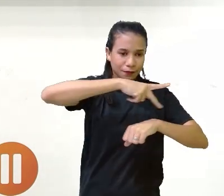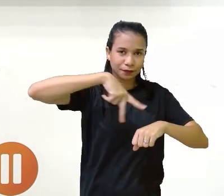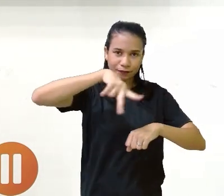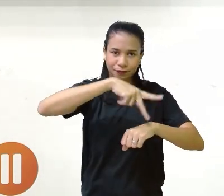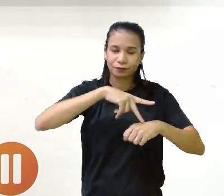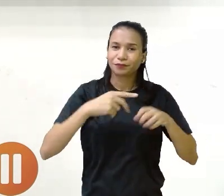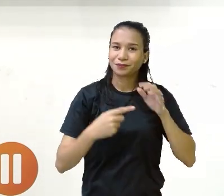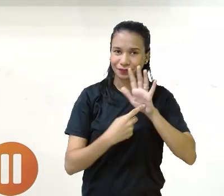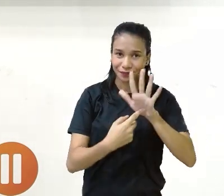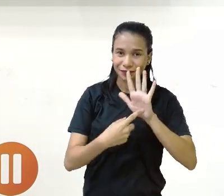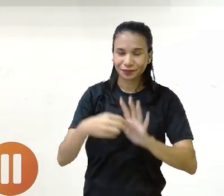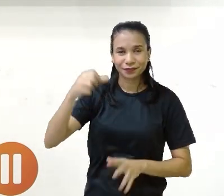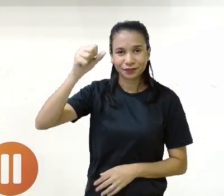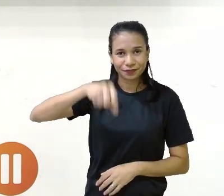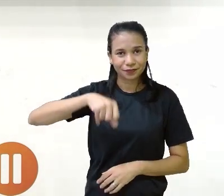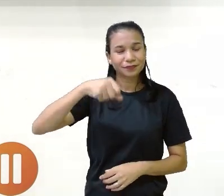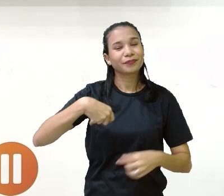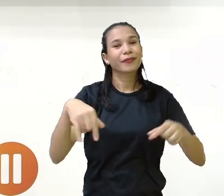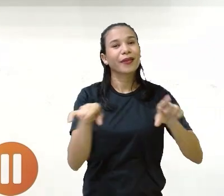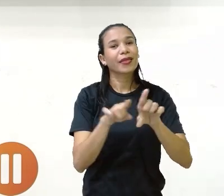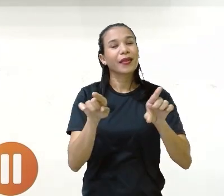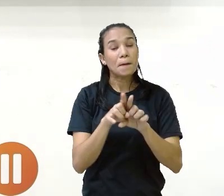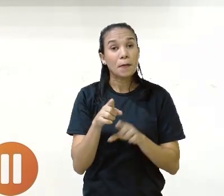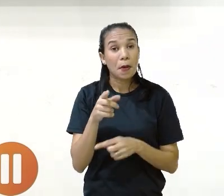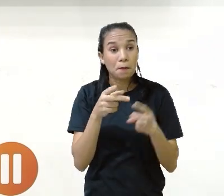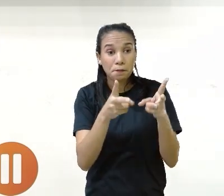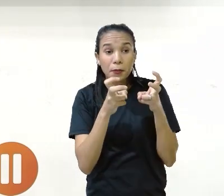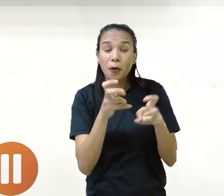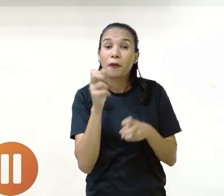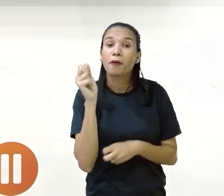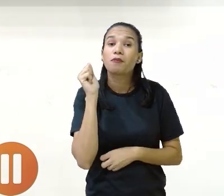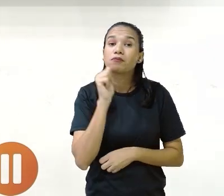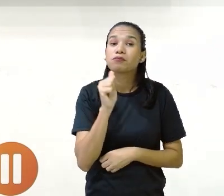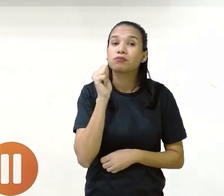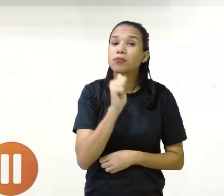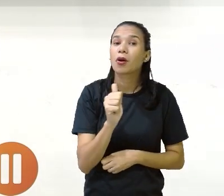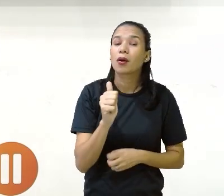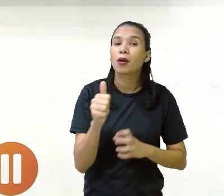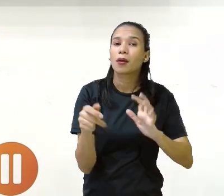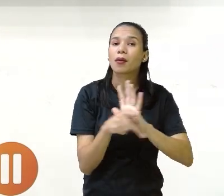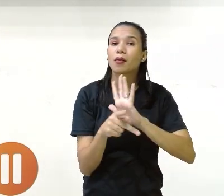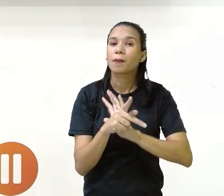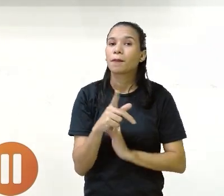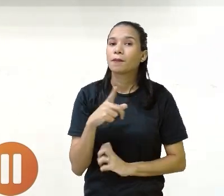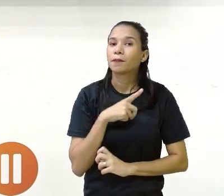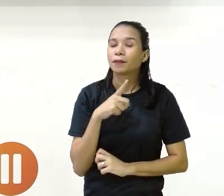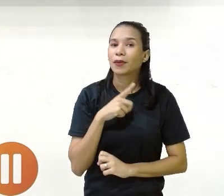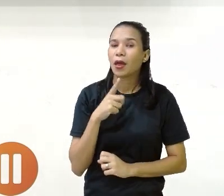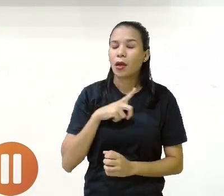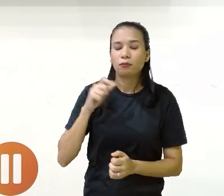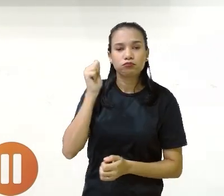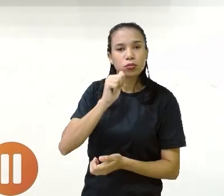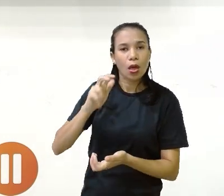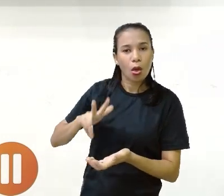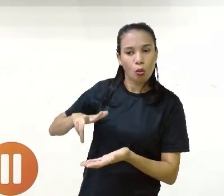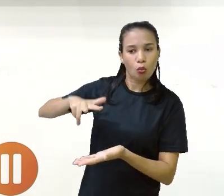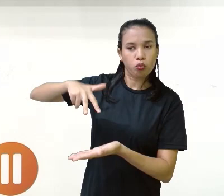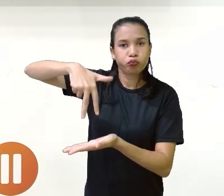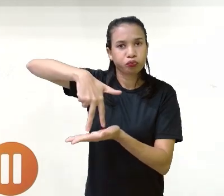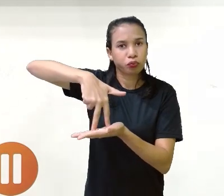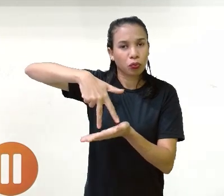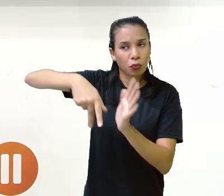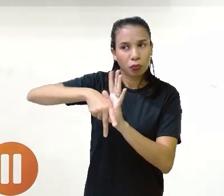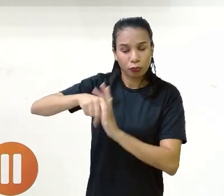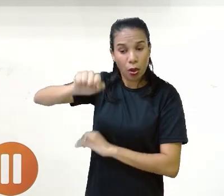o porquê. Vocês conseguem ver mulheres protagonizando a